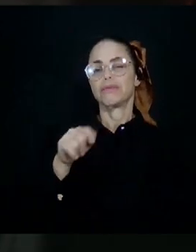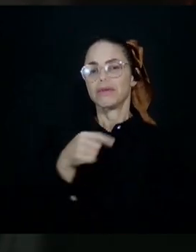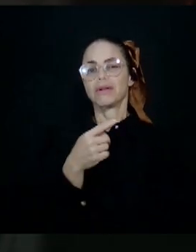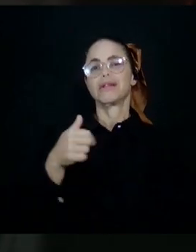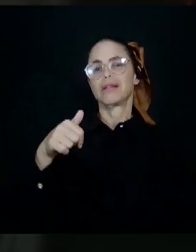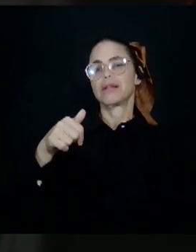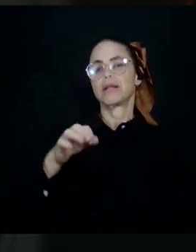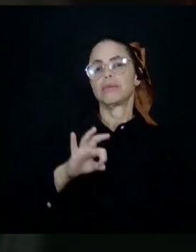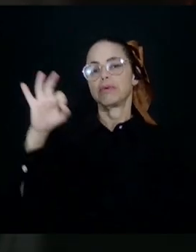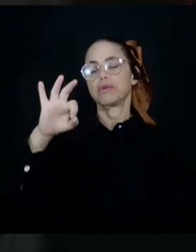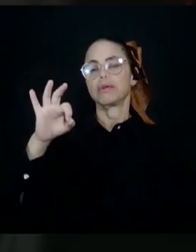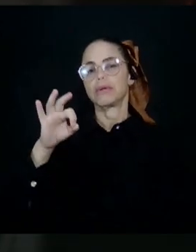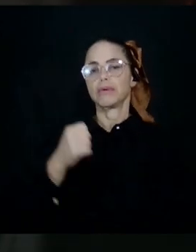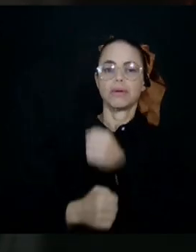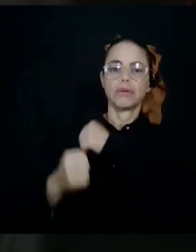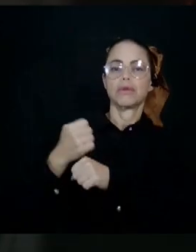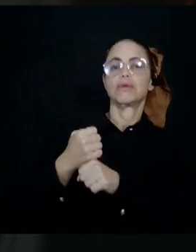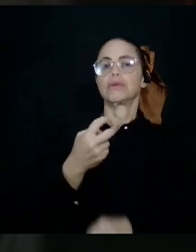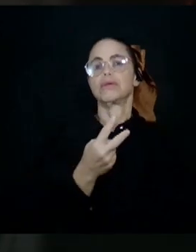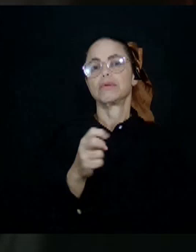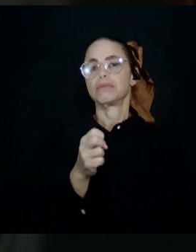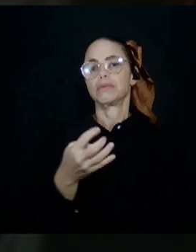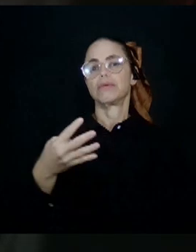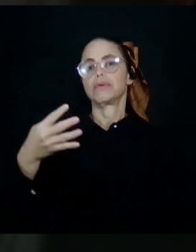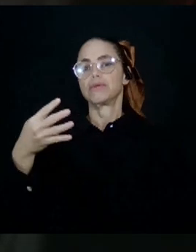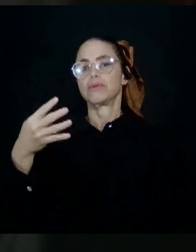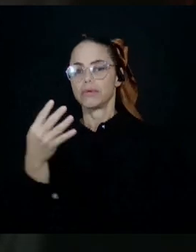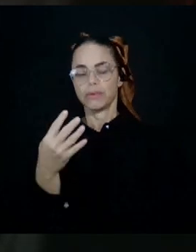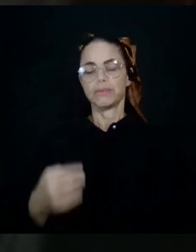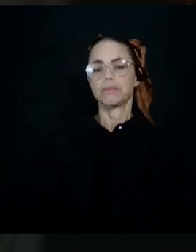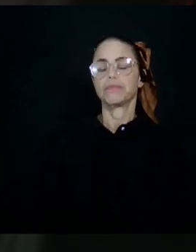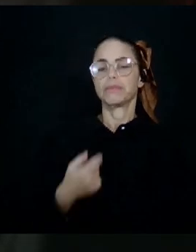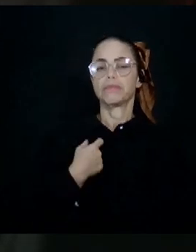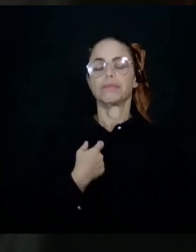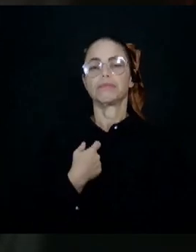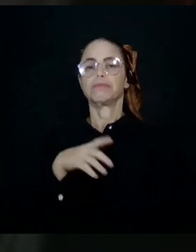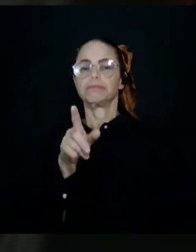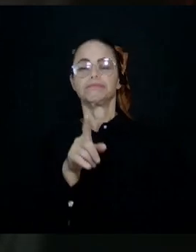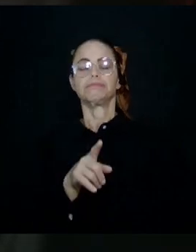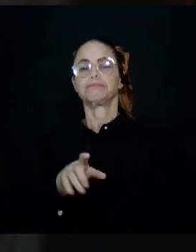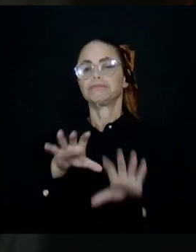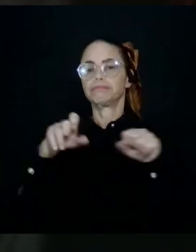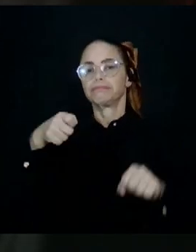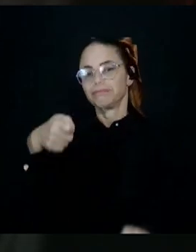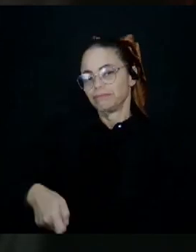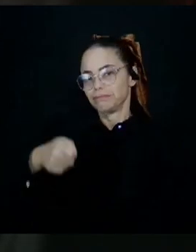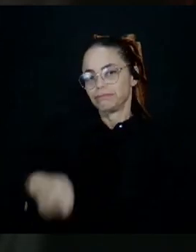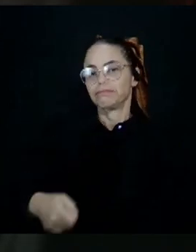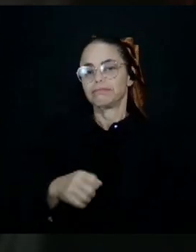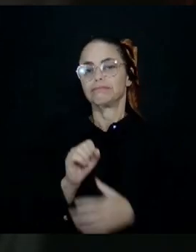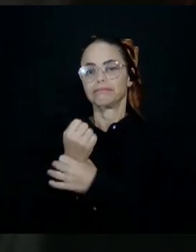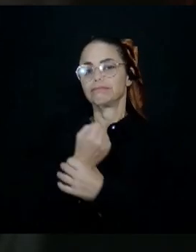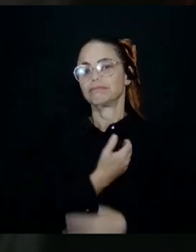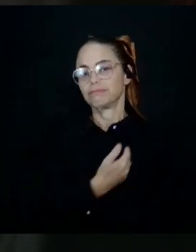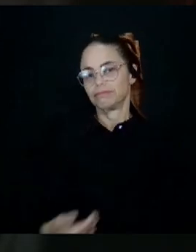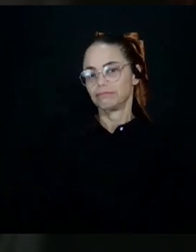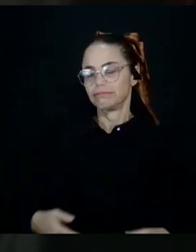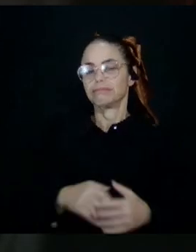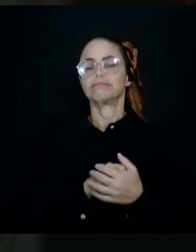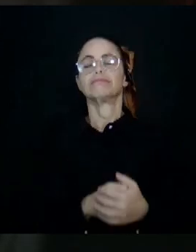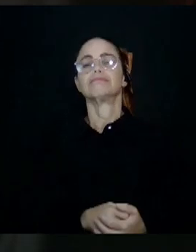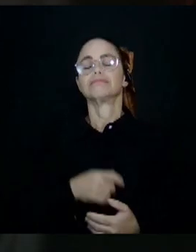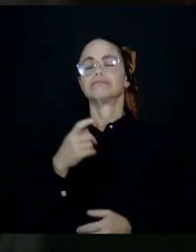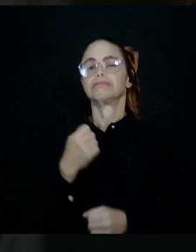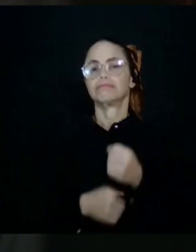2024. Isso segundo o Fórum Brasileiro de Segurança Pública, que foi atualizado essas informações, e a gente falou do ano de 2025 aqui, tá